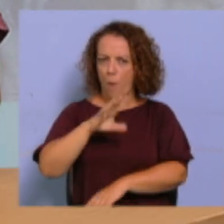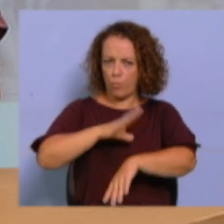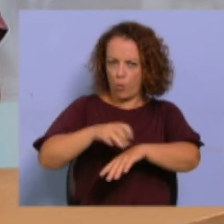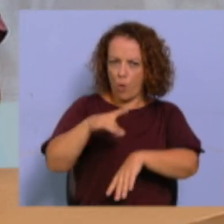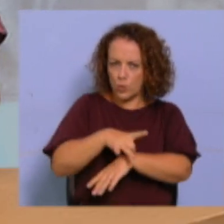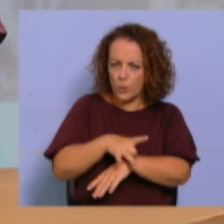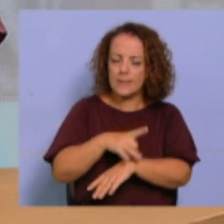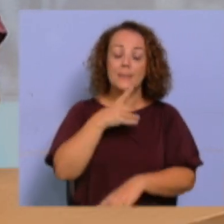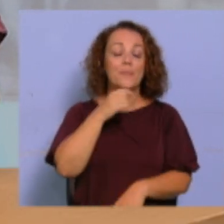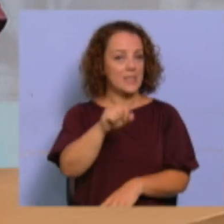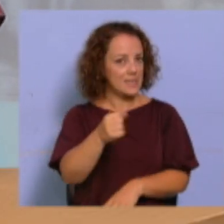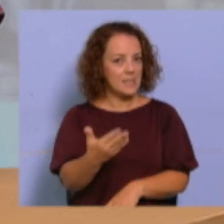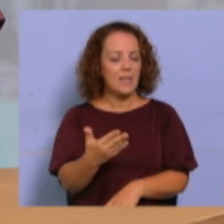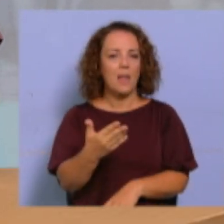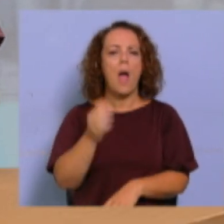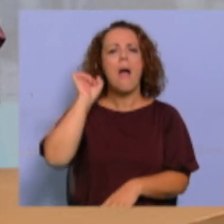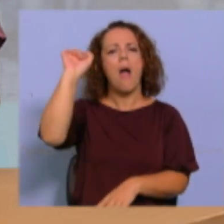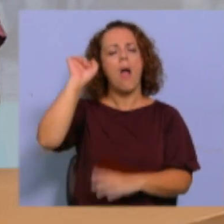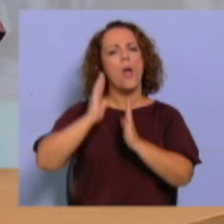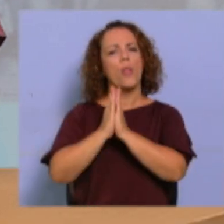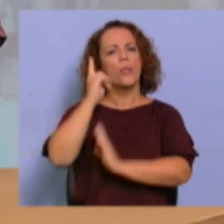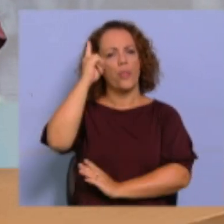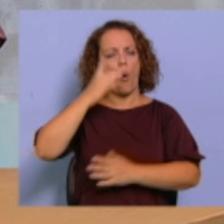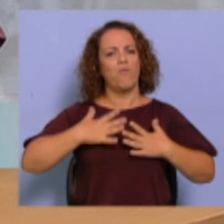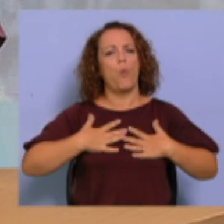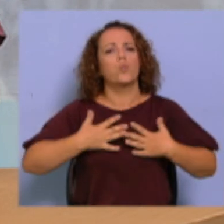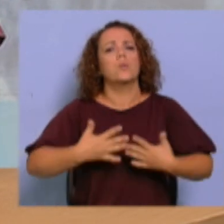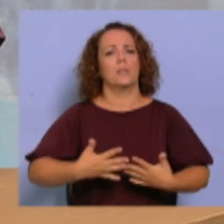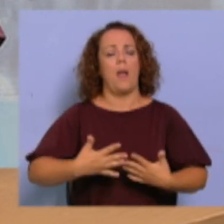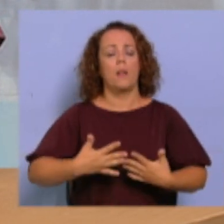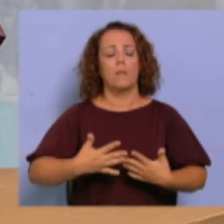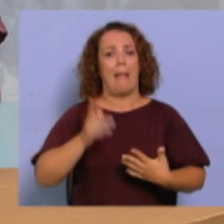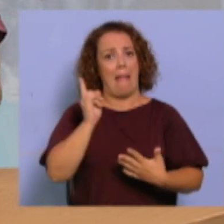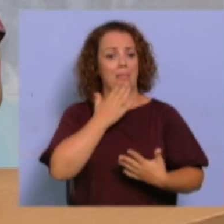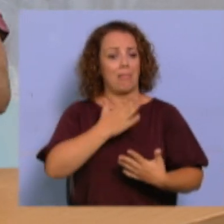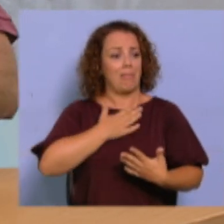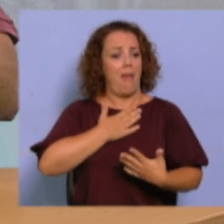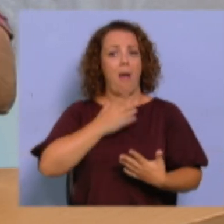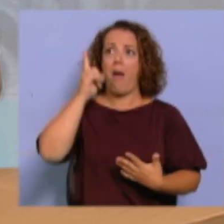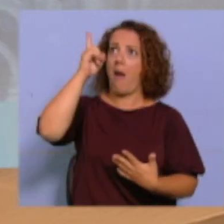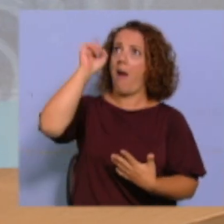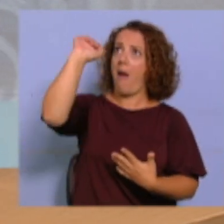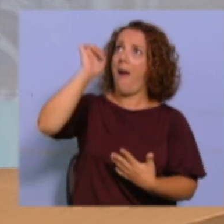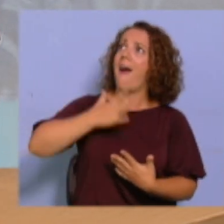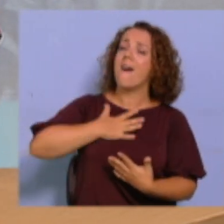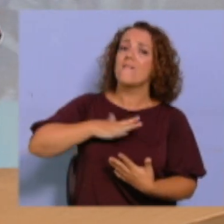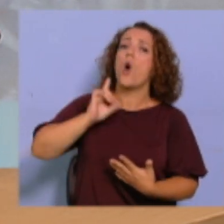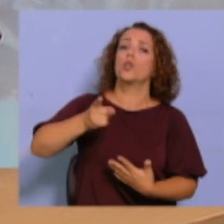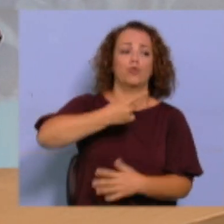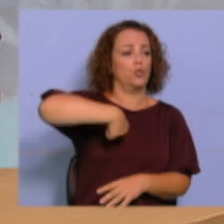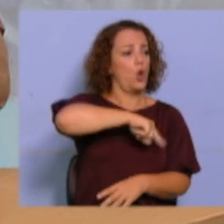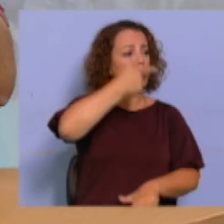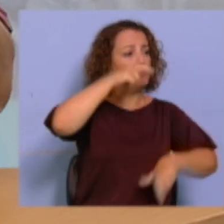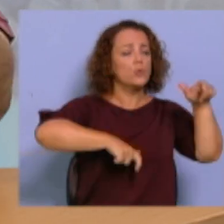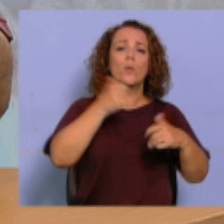o tempo de Deus, a vontade de Deus, é a felicidade do ser humano. E, portanto, a nossa esperança de